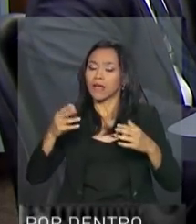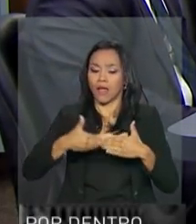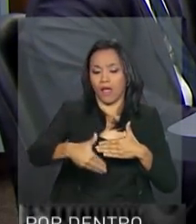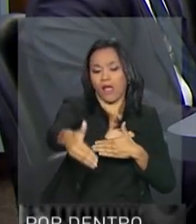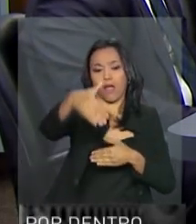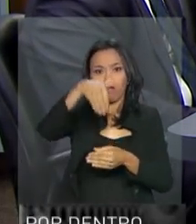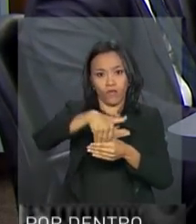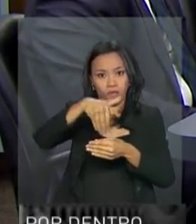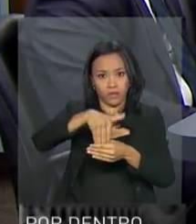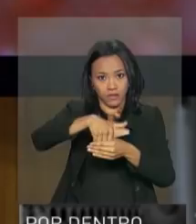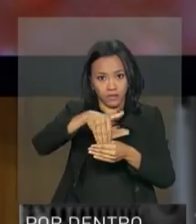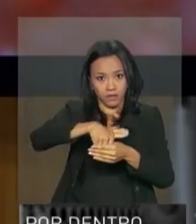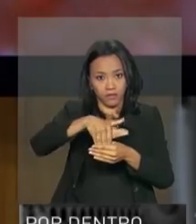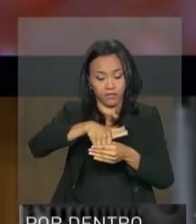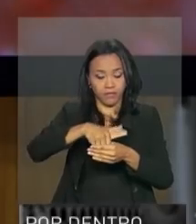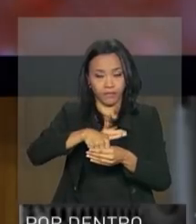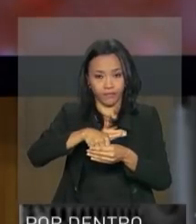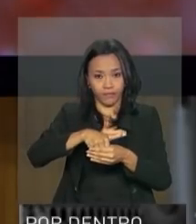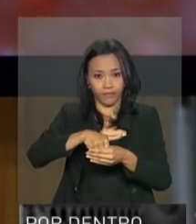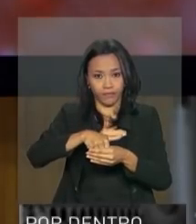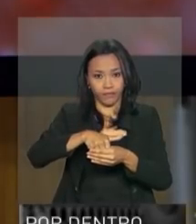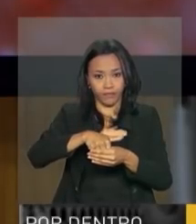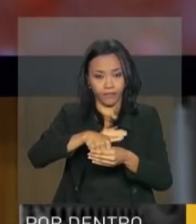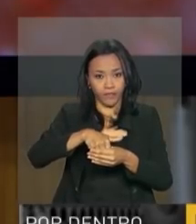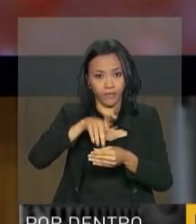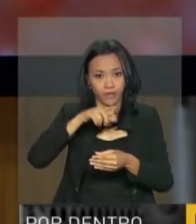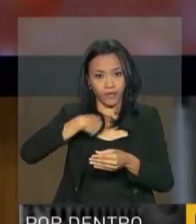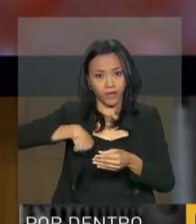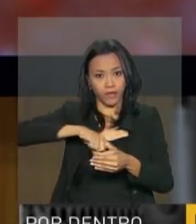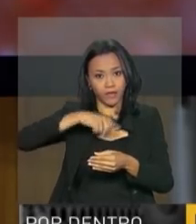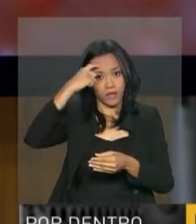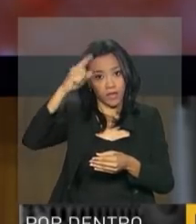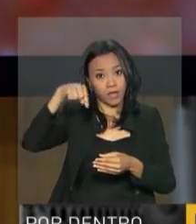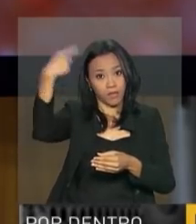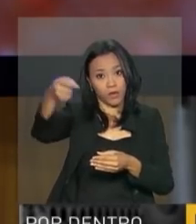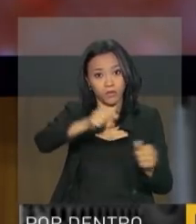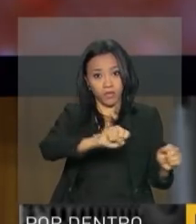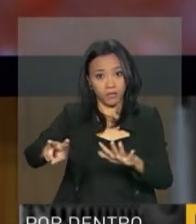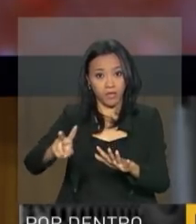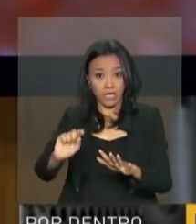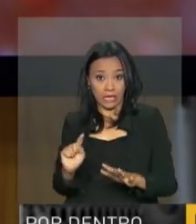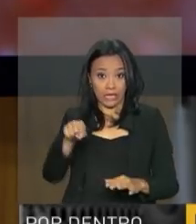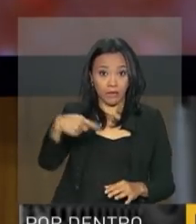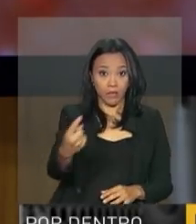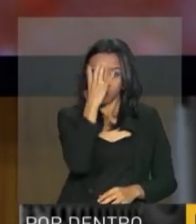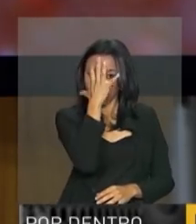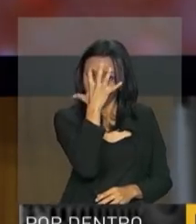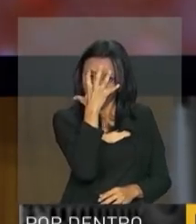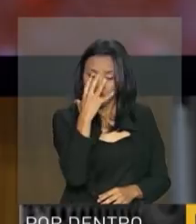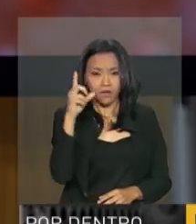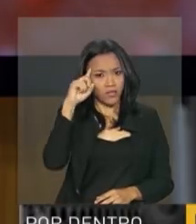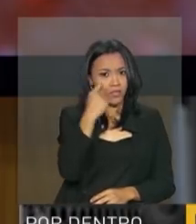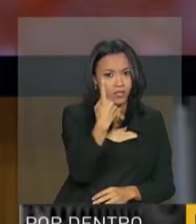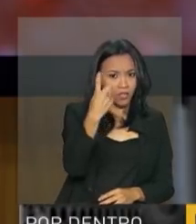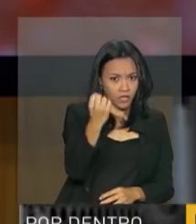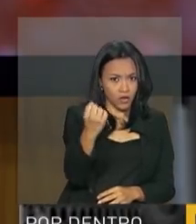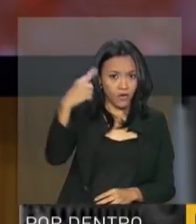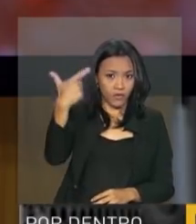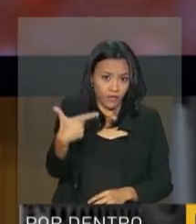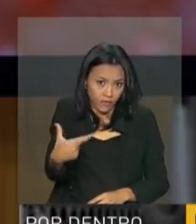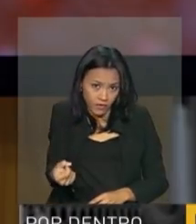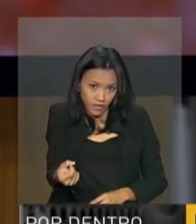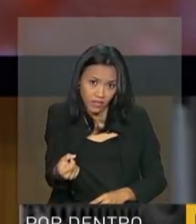ou será, na nossa ideia, na próxima semana, ali após o Carnaval, próximo ao dia 19, 20, e o